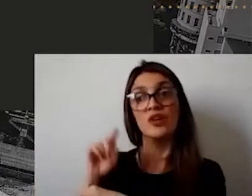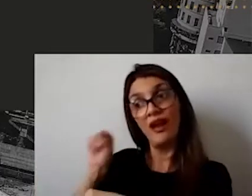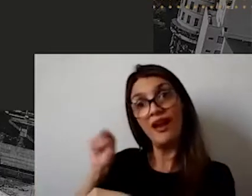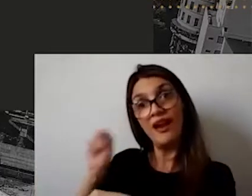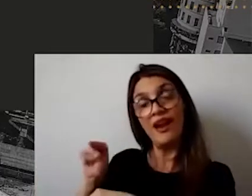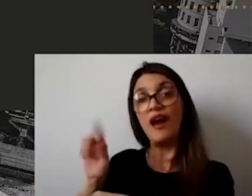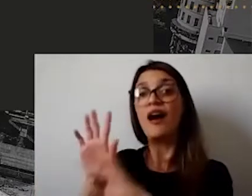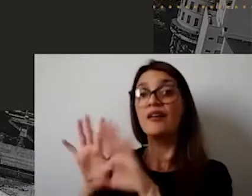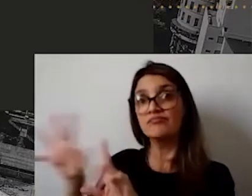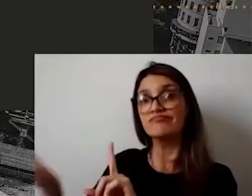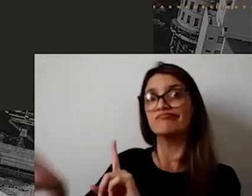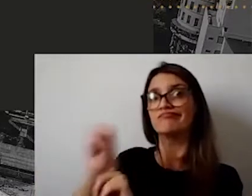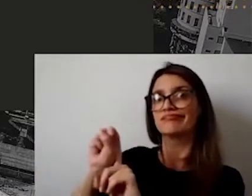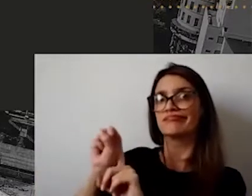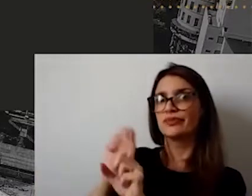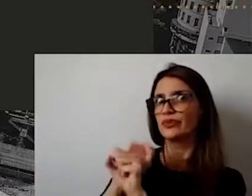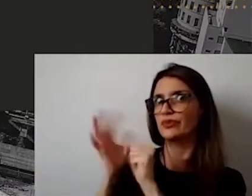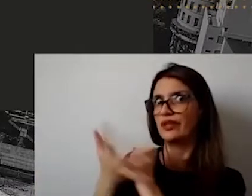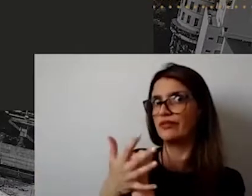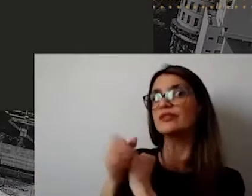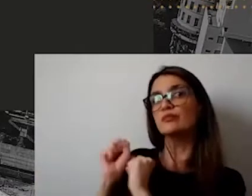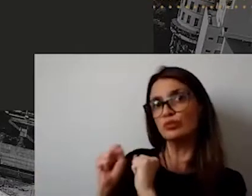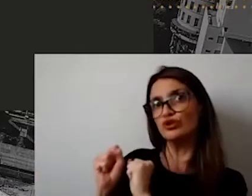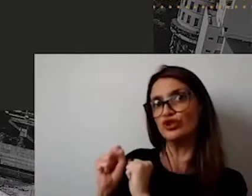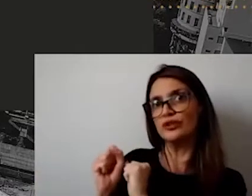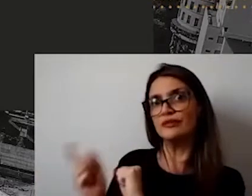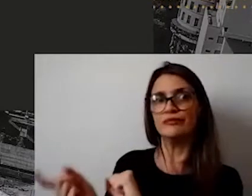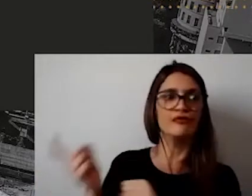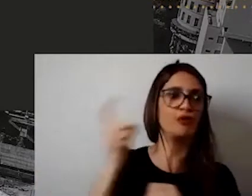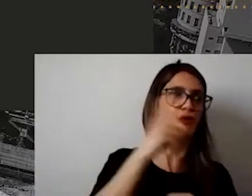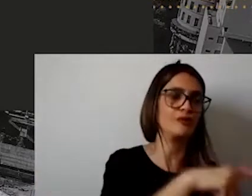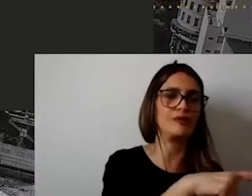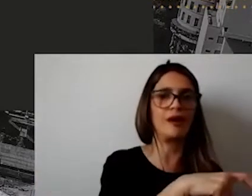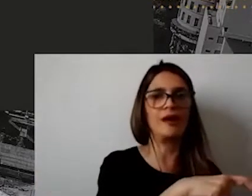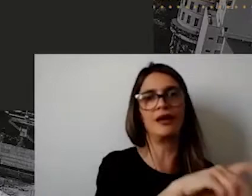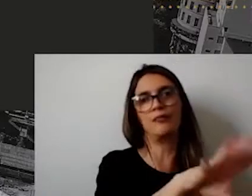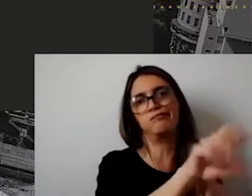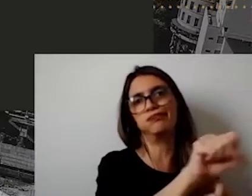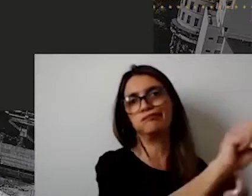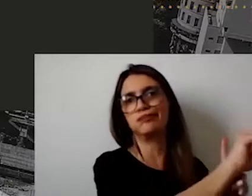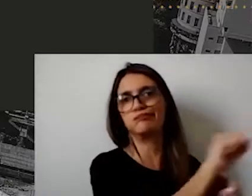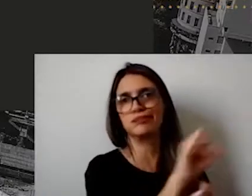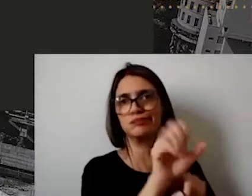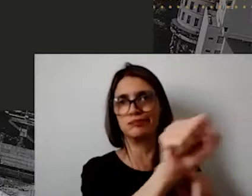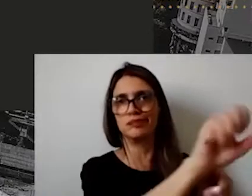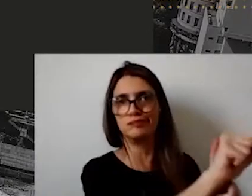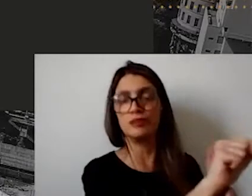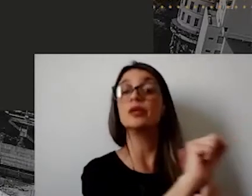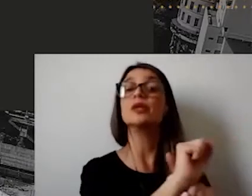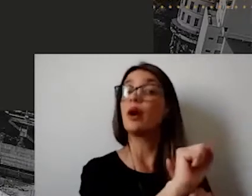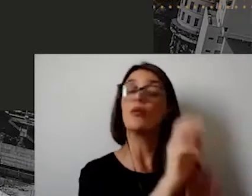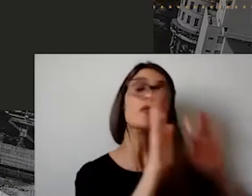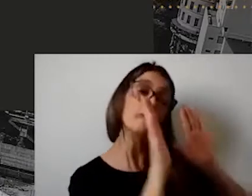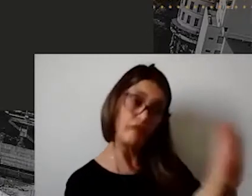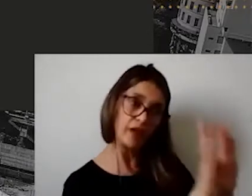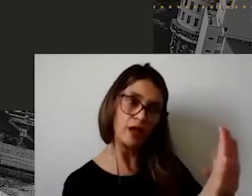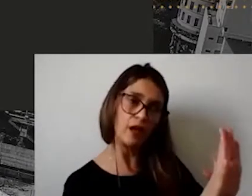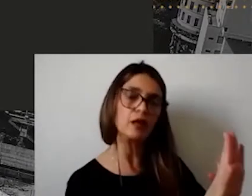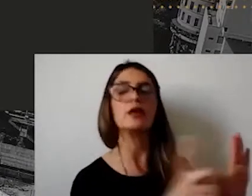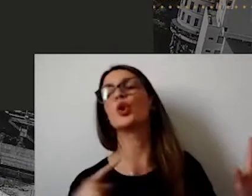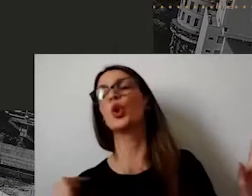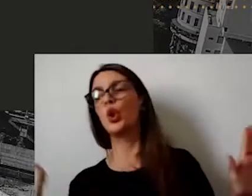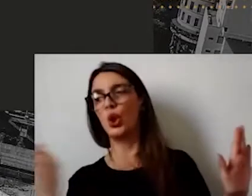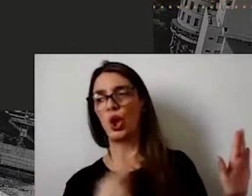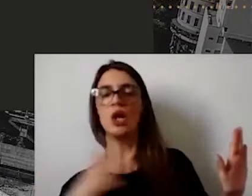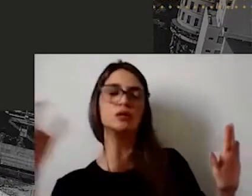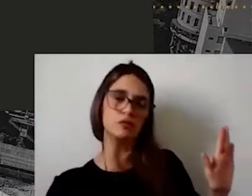o coronavírus. Então, com isso, a gente aumentou a resiliência. E essa foi uma coisa super legal.